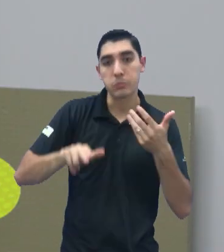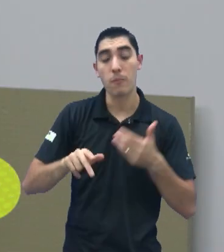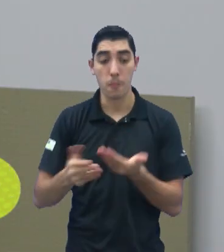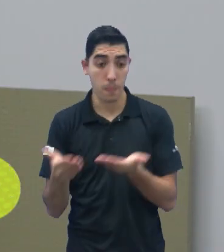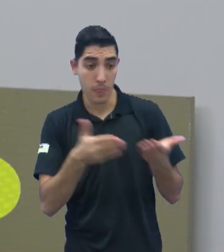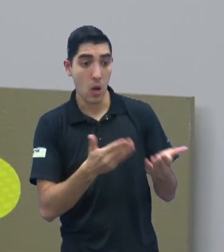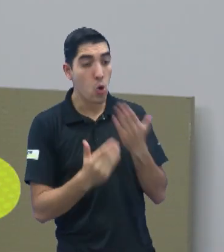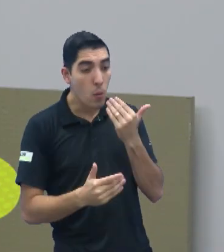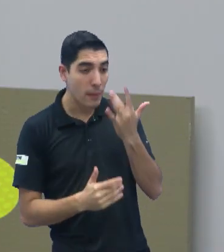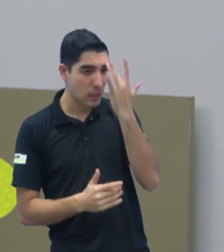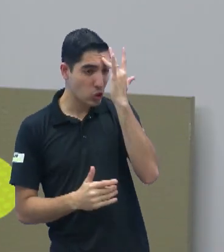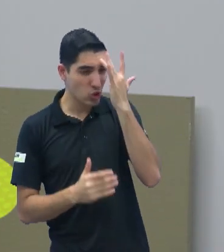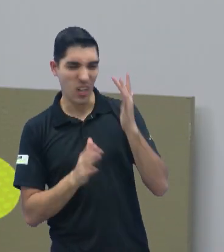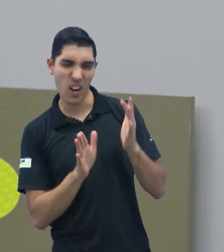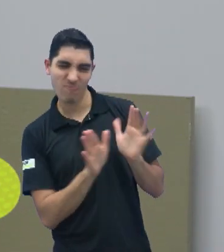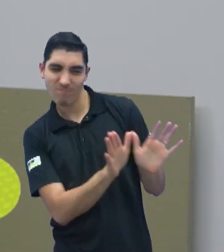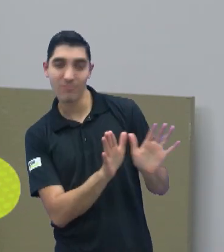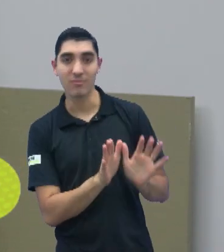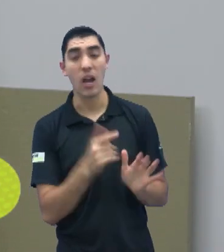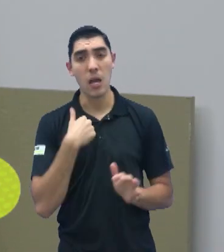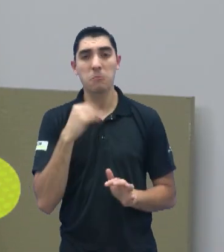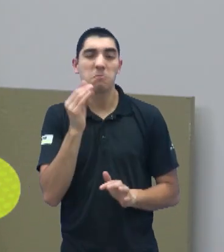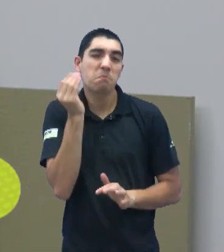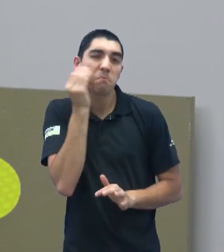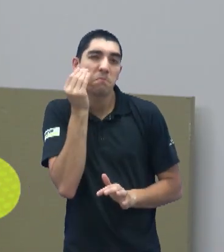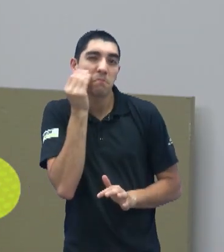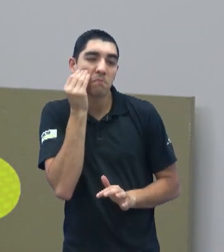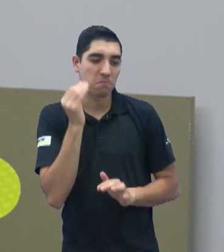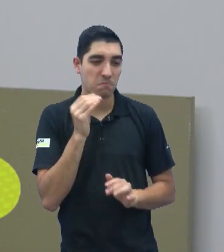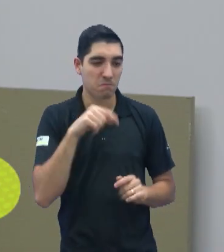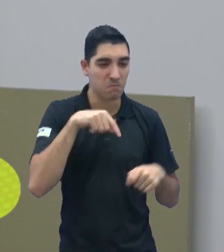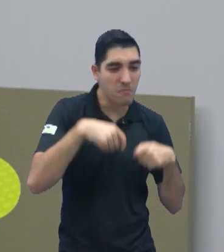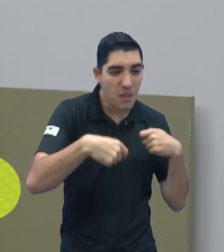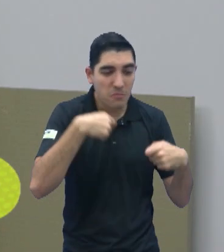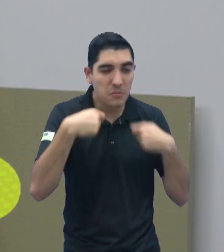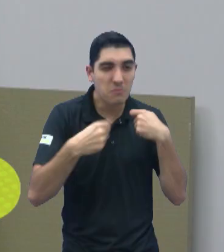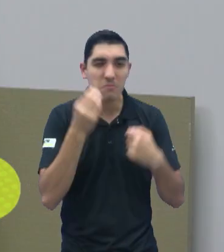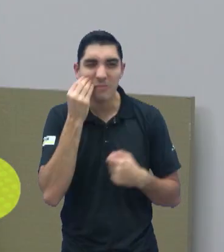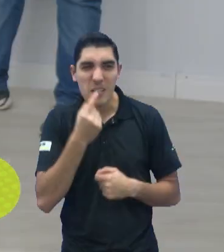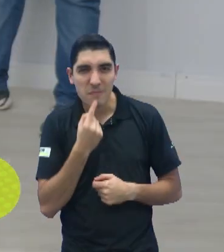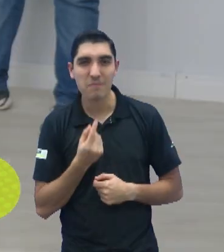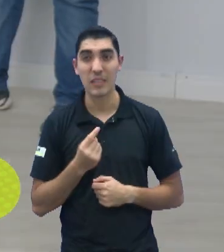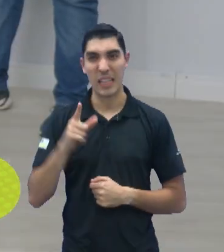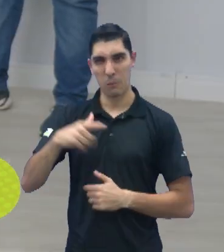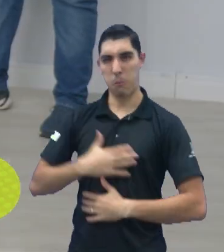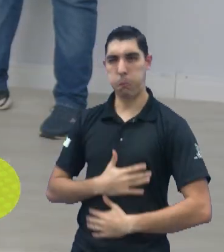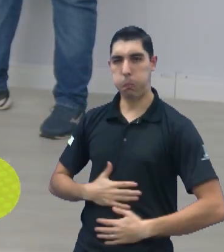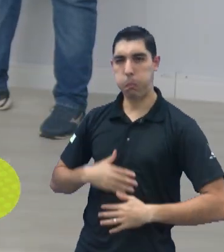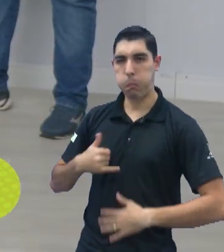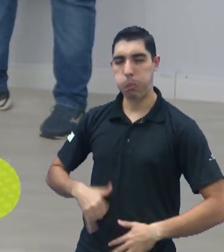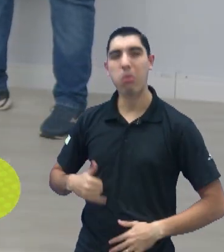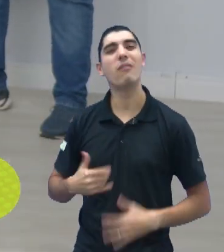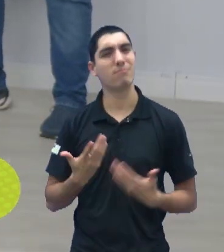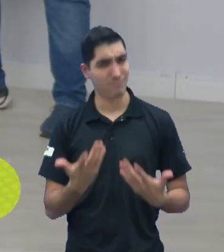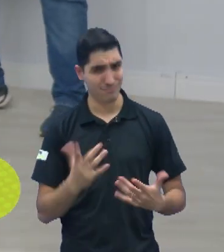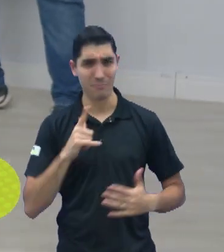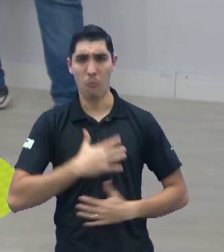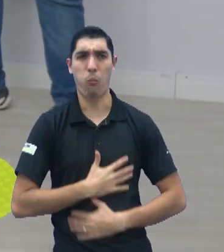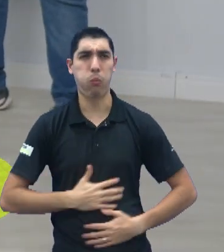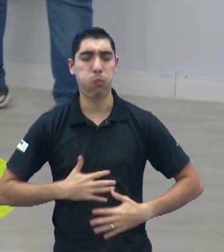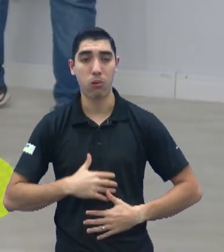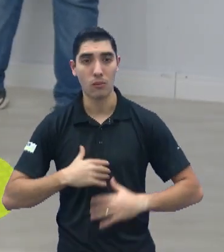indiana. Só que a gente sempre experimentava, né? A gente tá aqui na Índia, vamos experimentar a comida indiana. Dor de barriga, parecia um